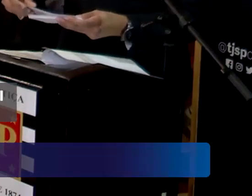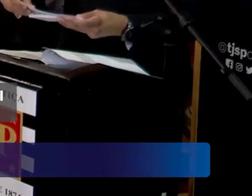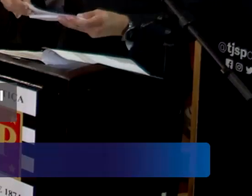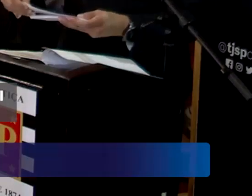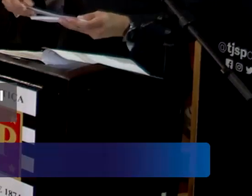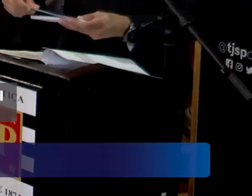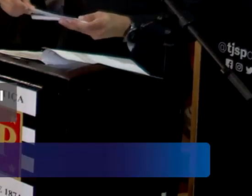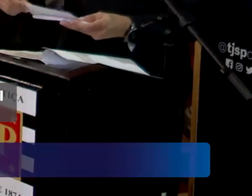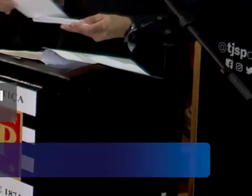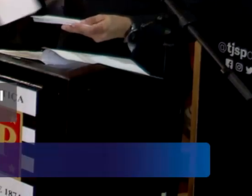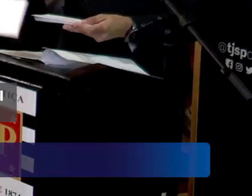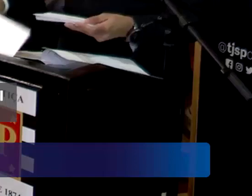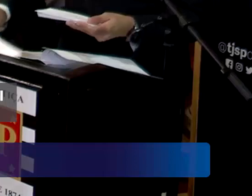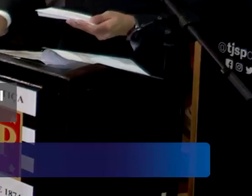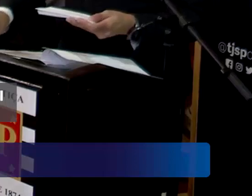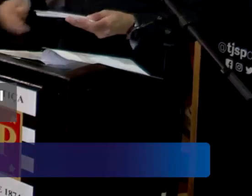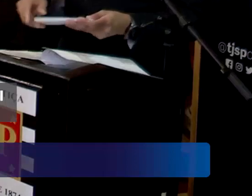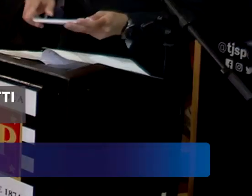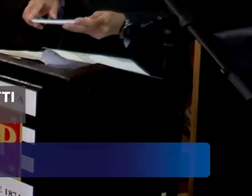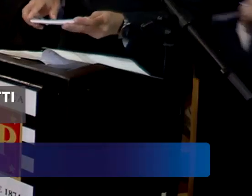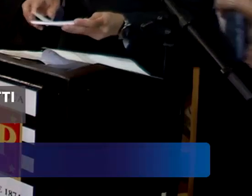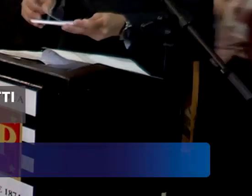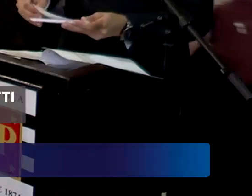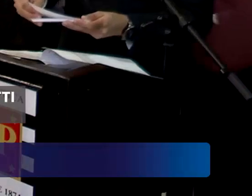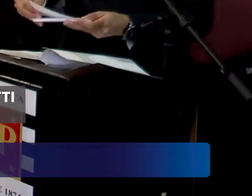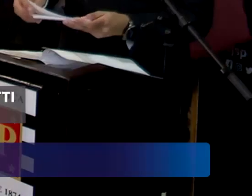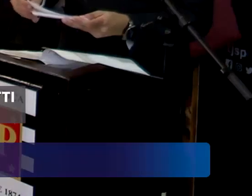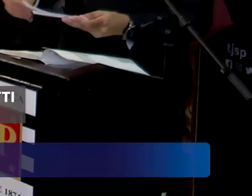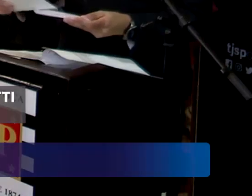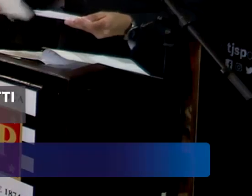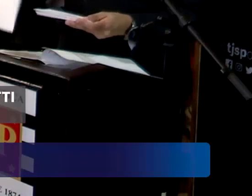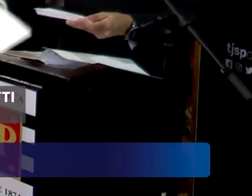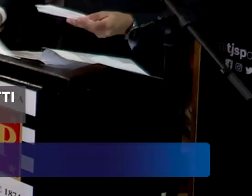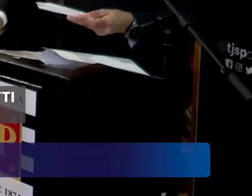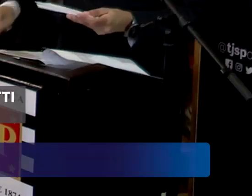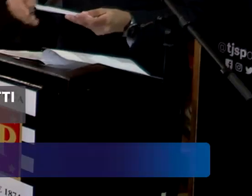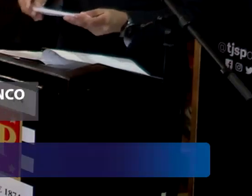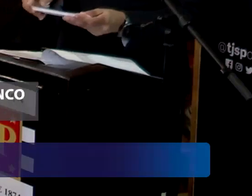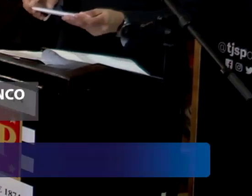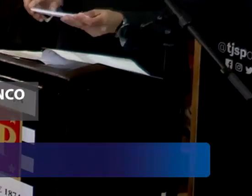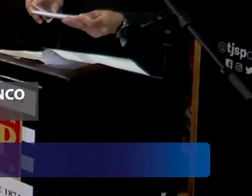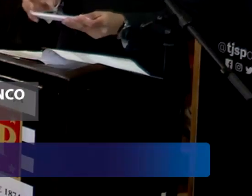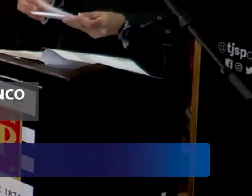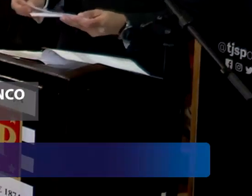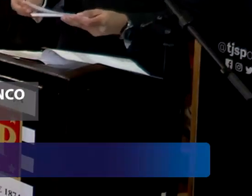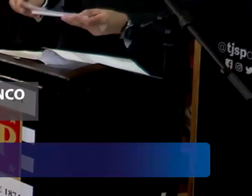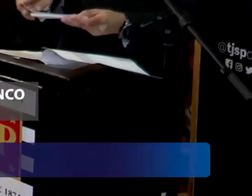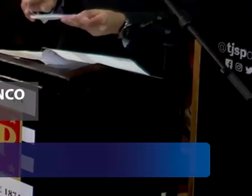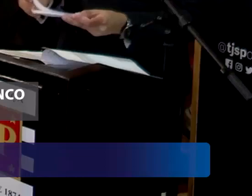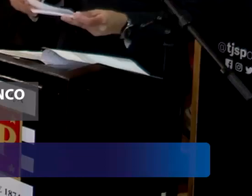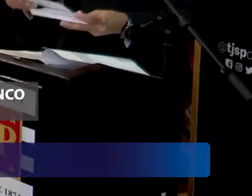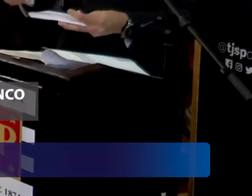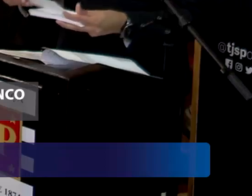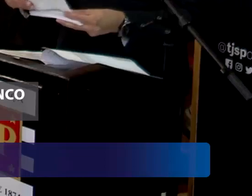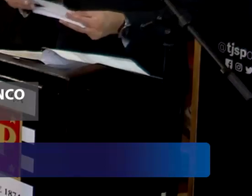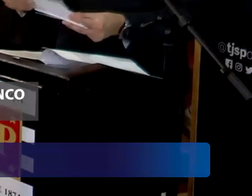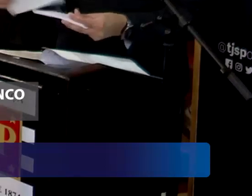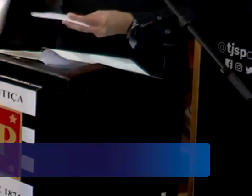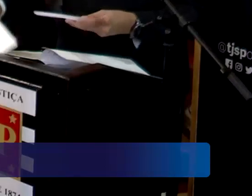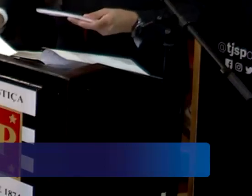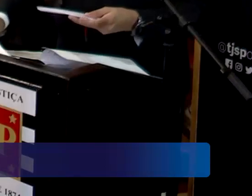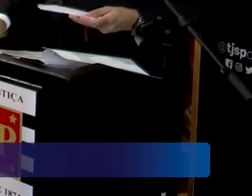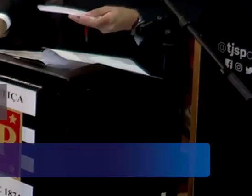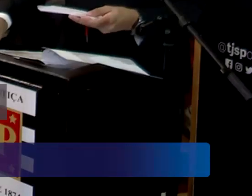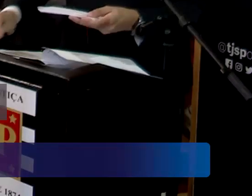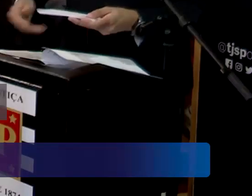Desembargador Ivan Ricardo garisio Sartori Paulo Dimas de bellis mascaretti e Geraldo Francisco Pinheiro Franco